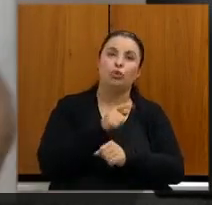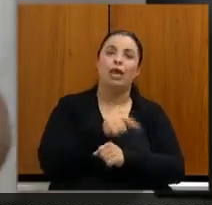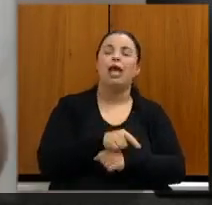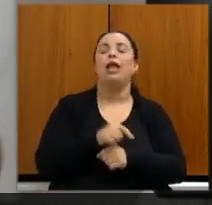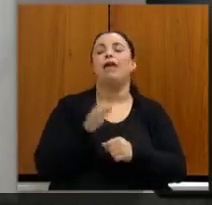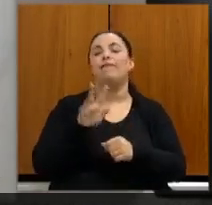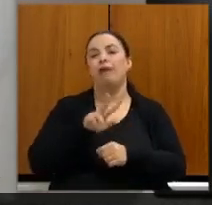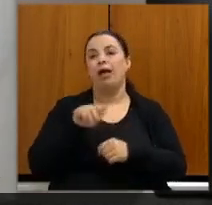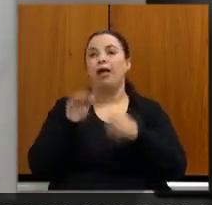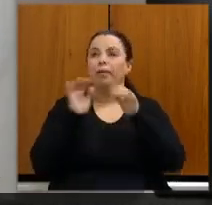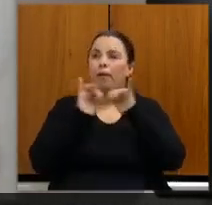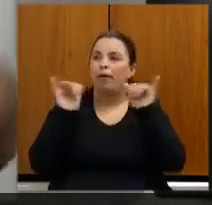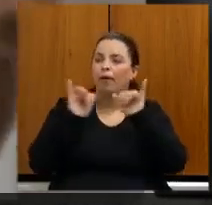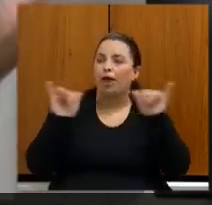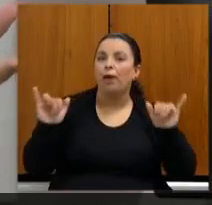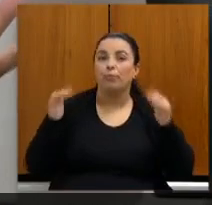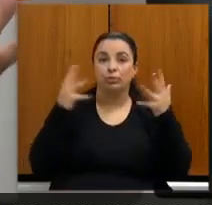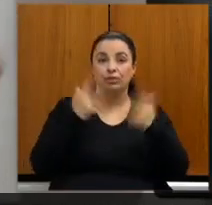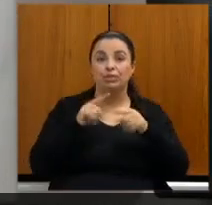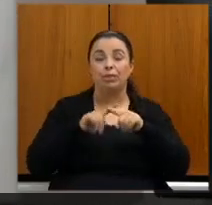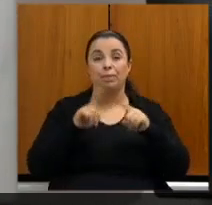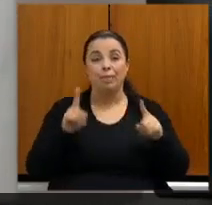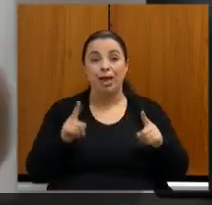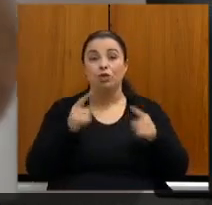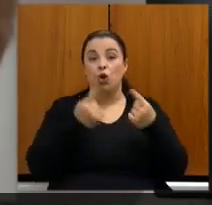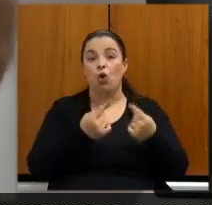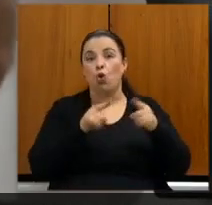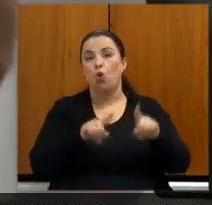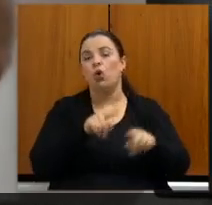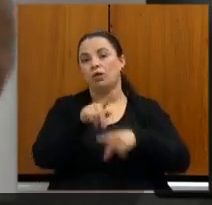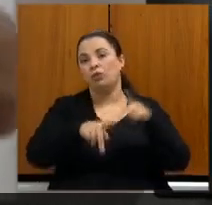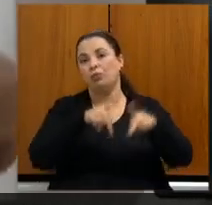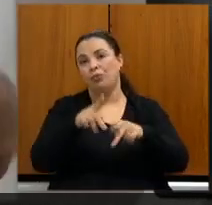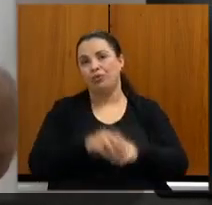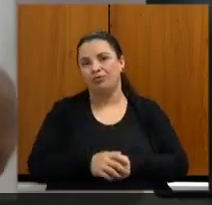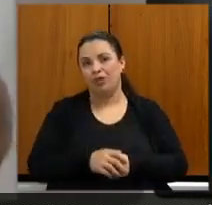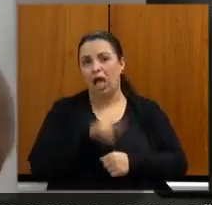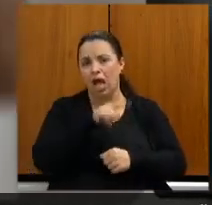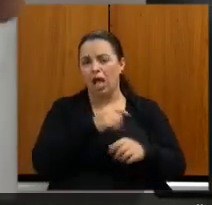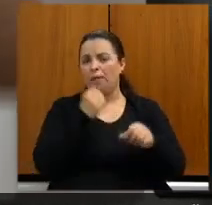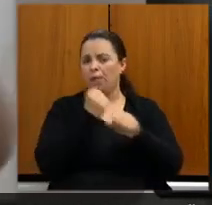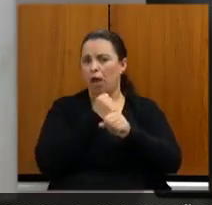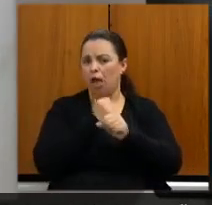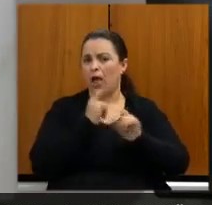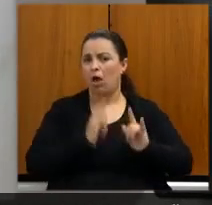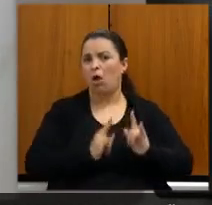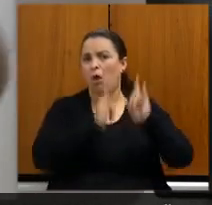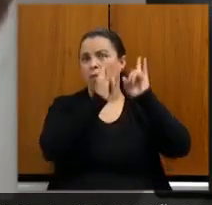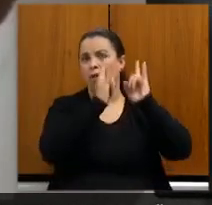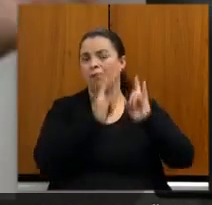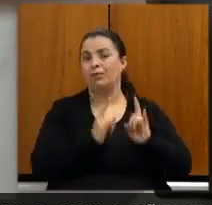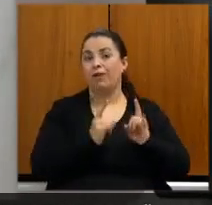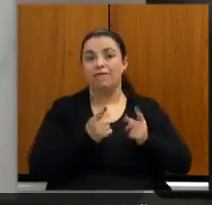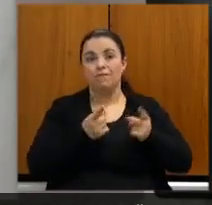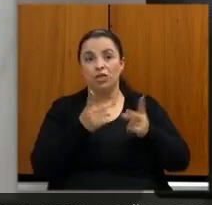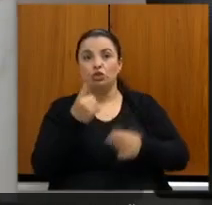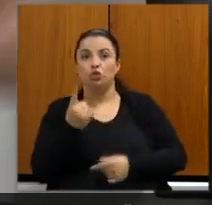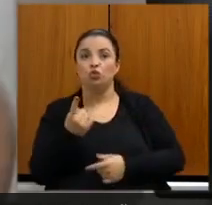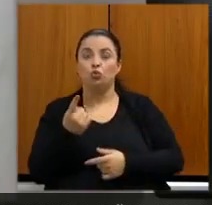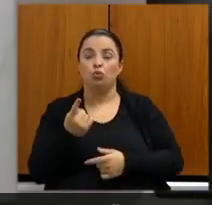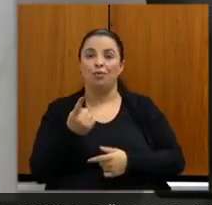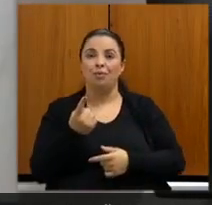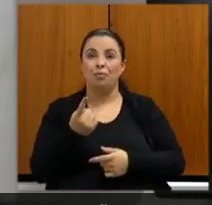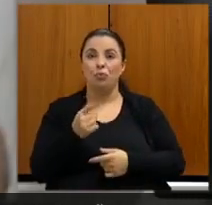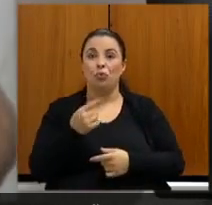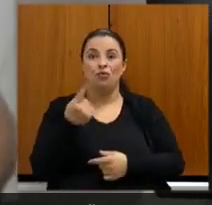bonita aí mas tá apunhalando o povo lá como é que pode que constrói apartamento vende um e cobra três e agora quer